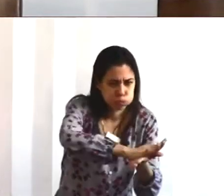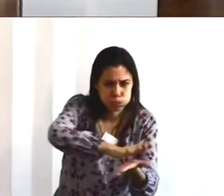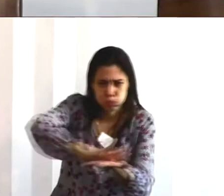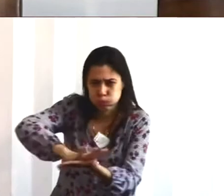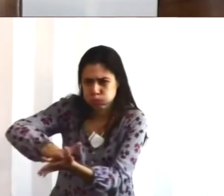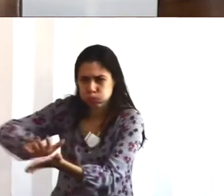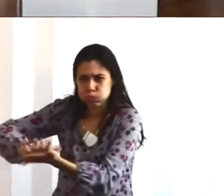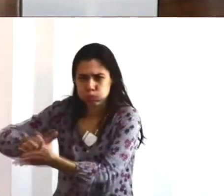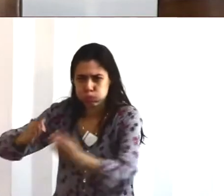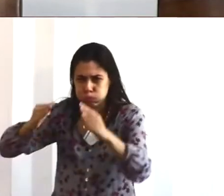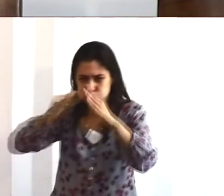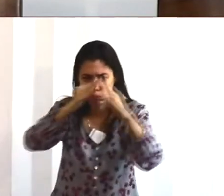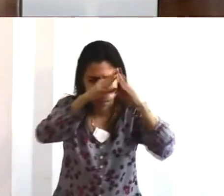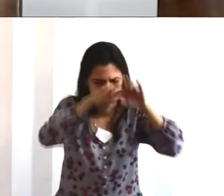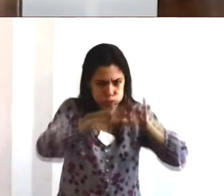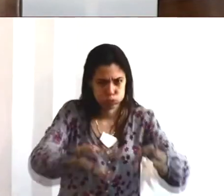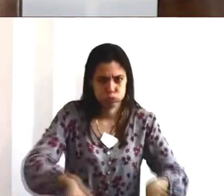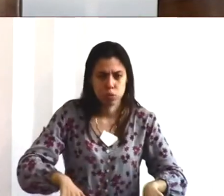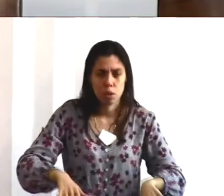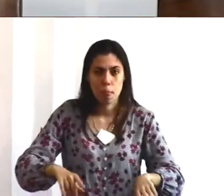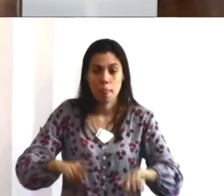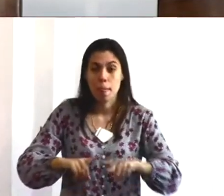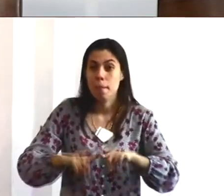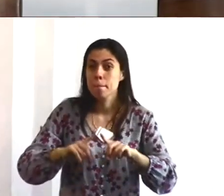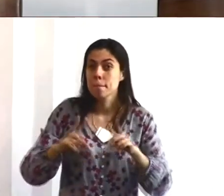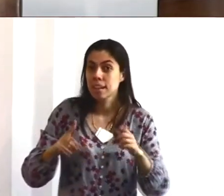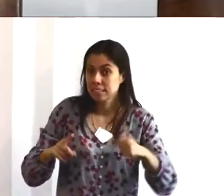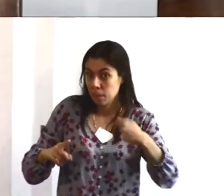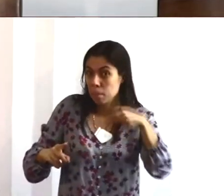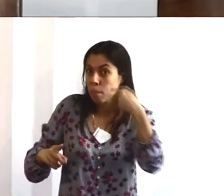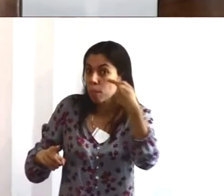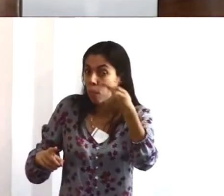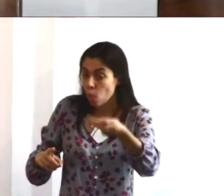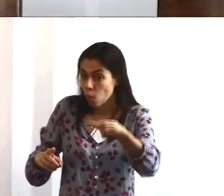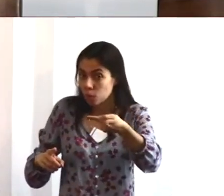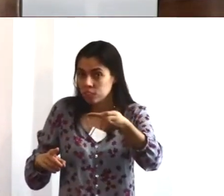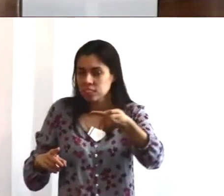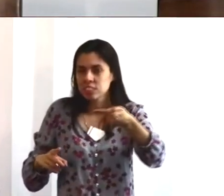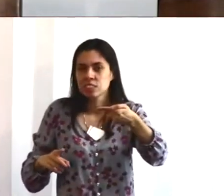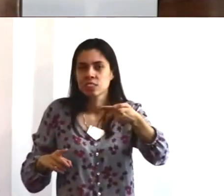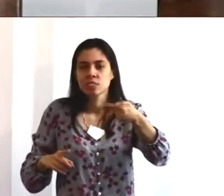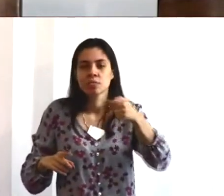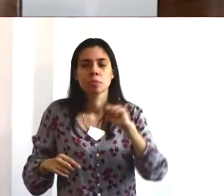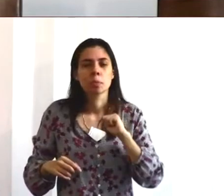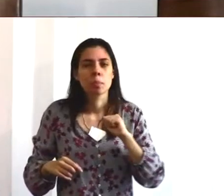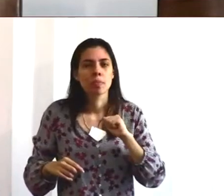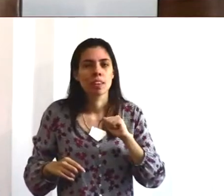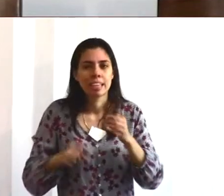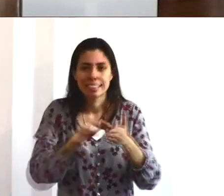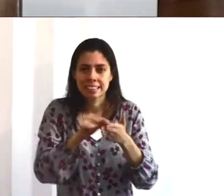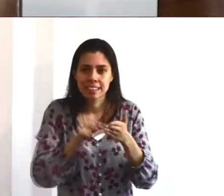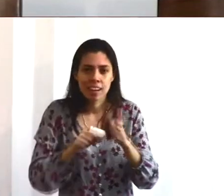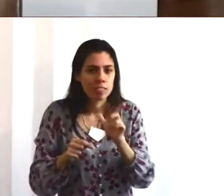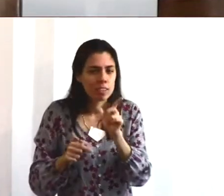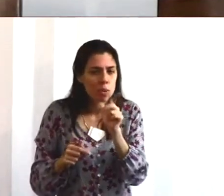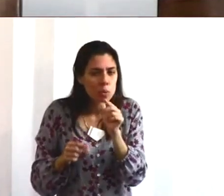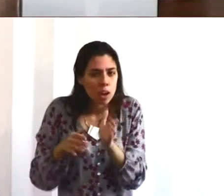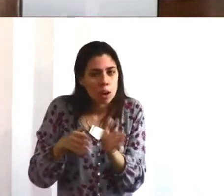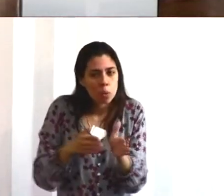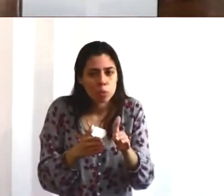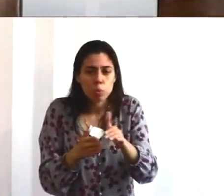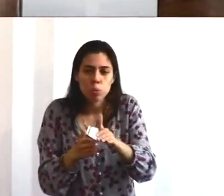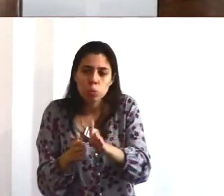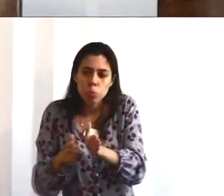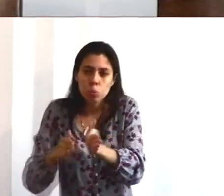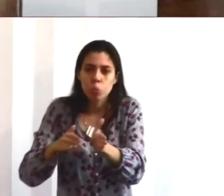tinha um rio, mas Jerusalém tinha alguns mananciais, uma